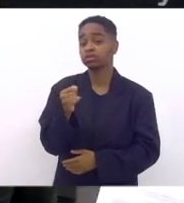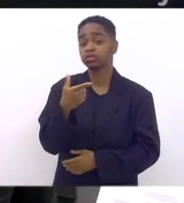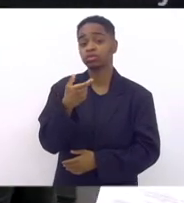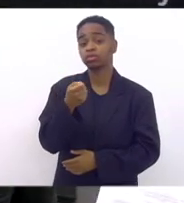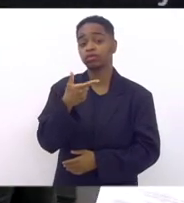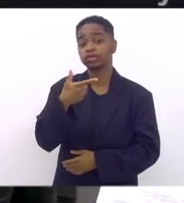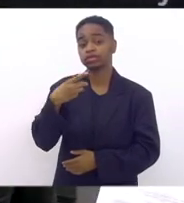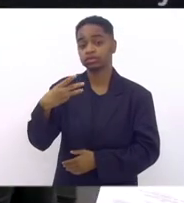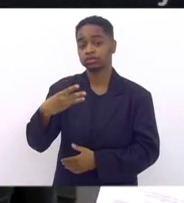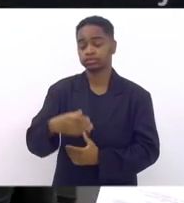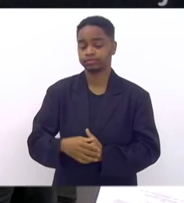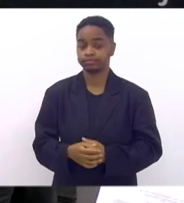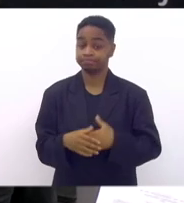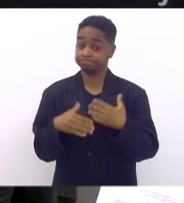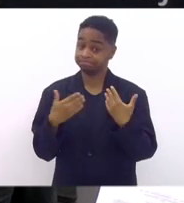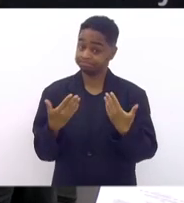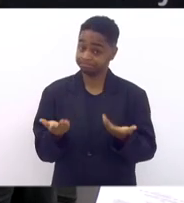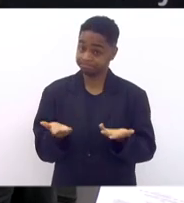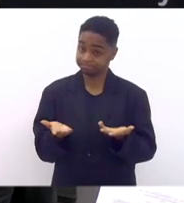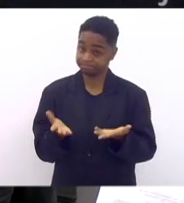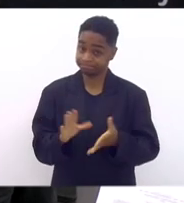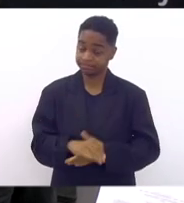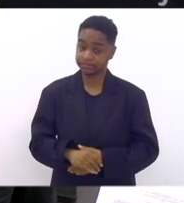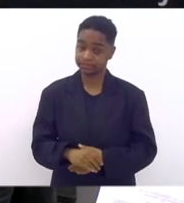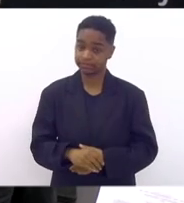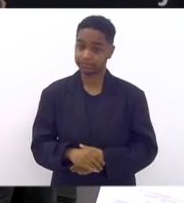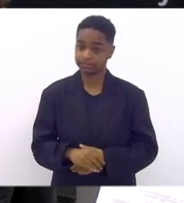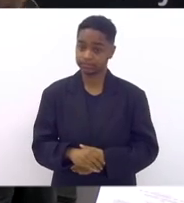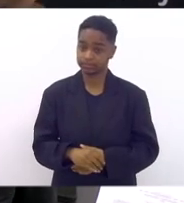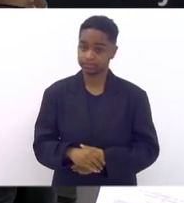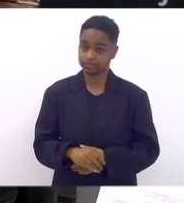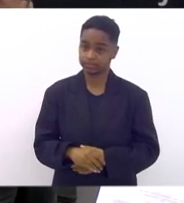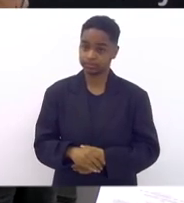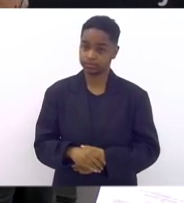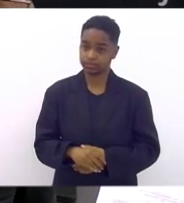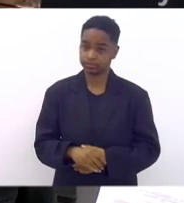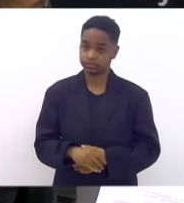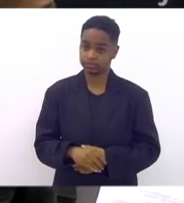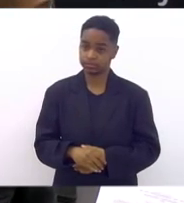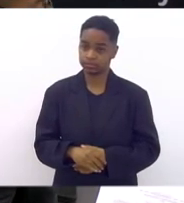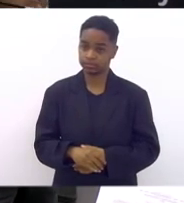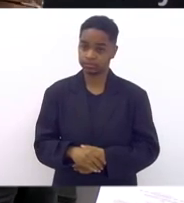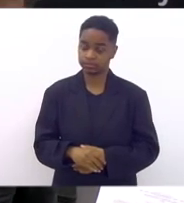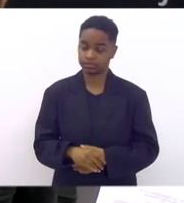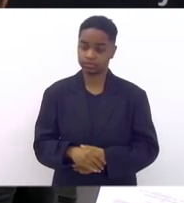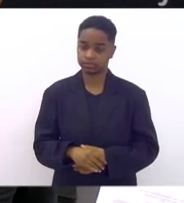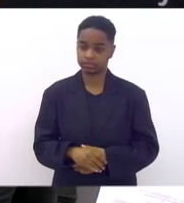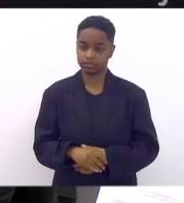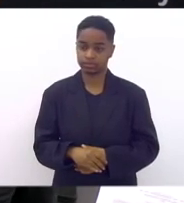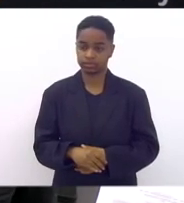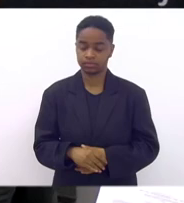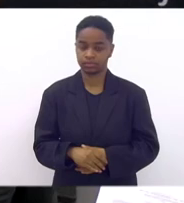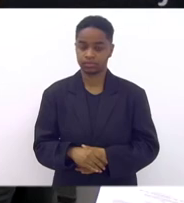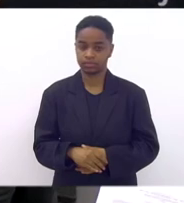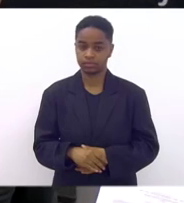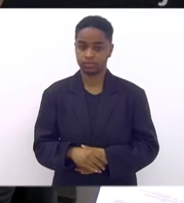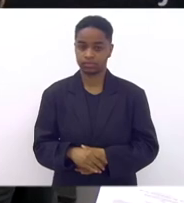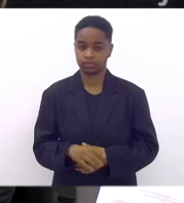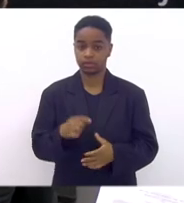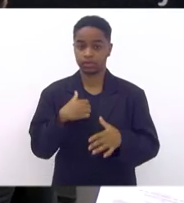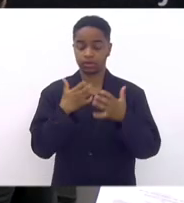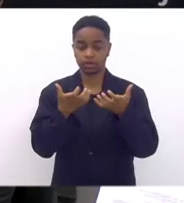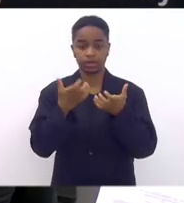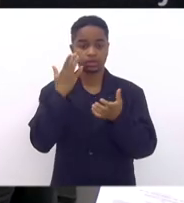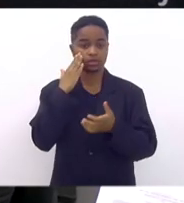2023 Então nada aconteceu vamos lá retornando retornando aqui vamos qu saber do Inea um